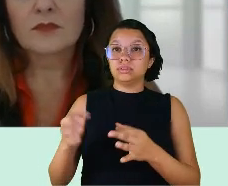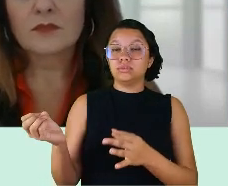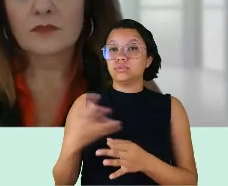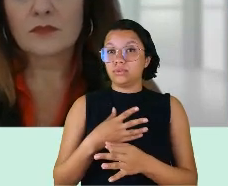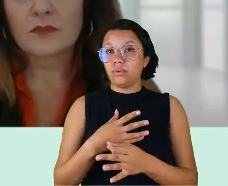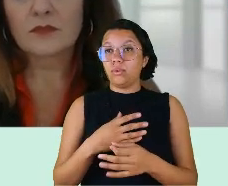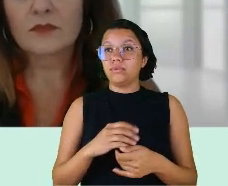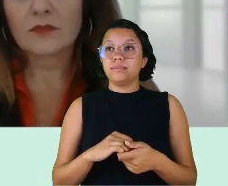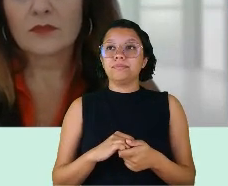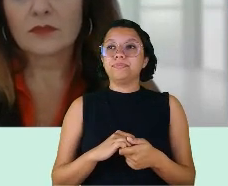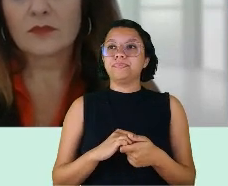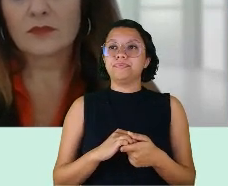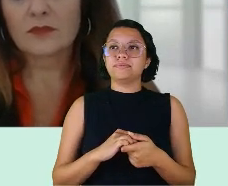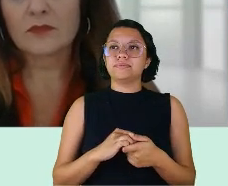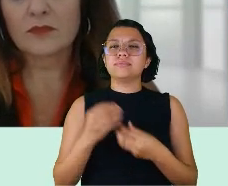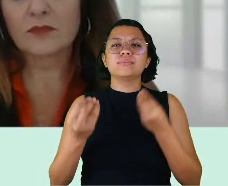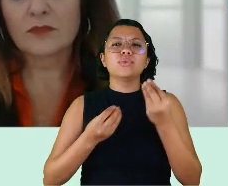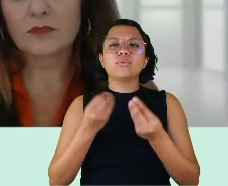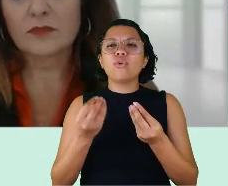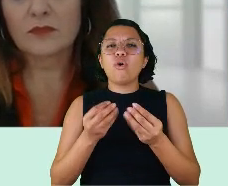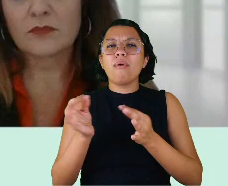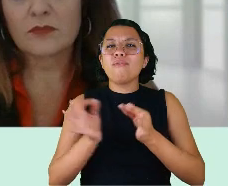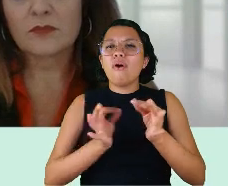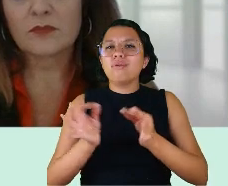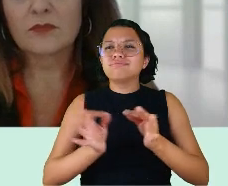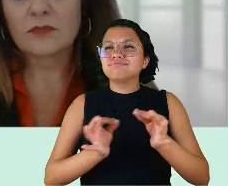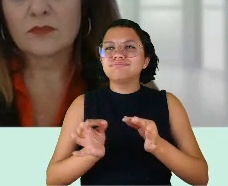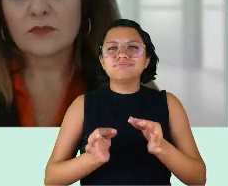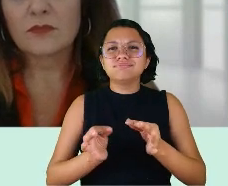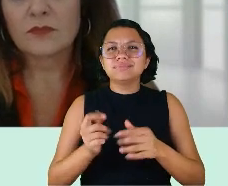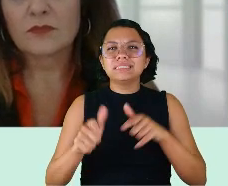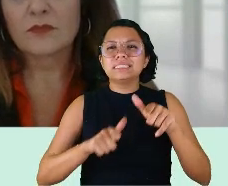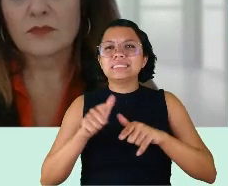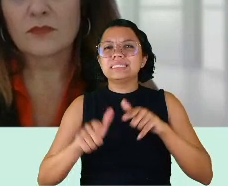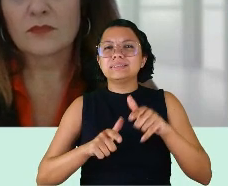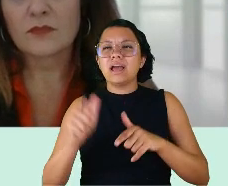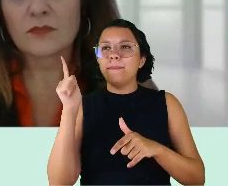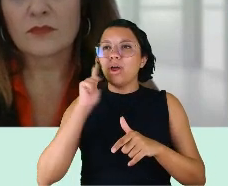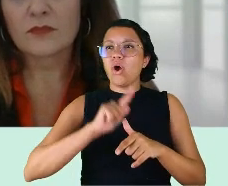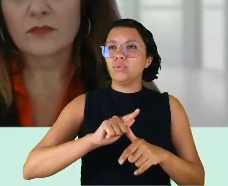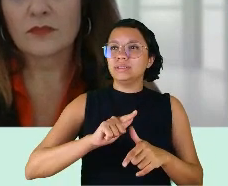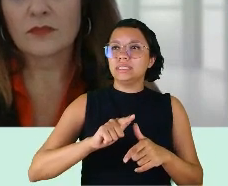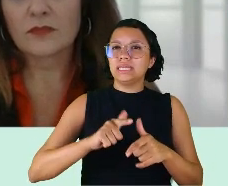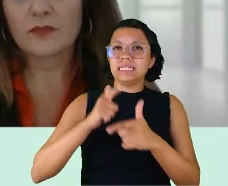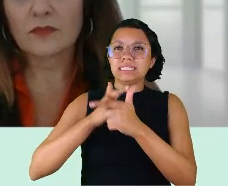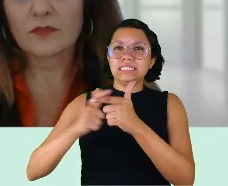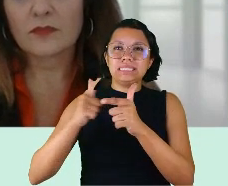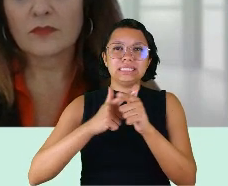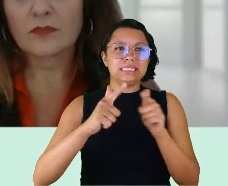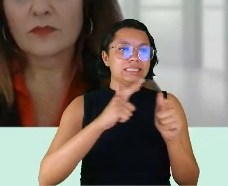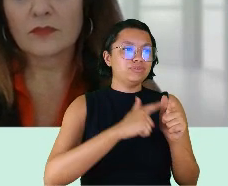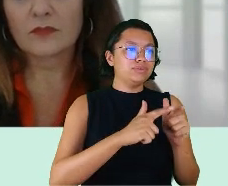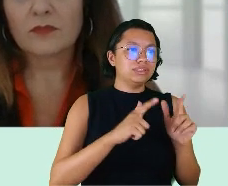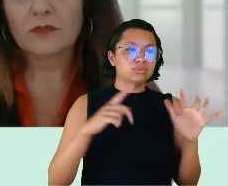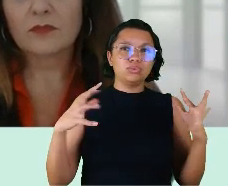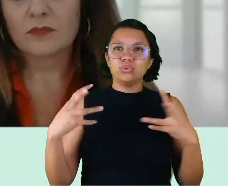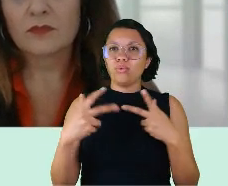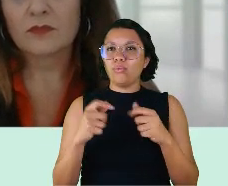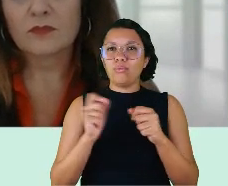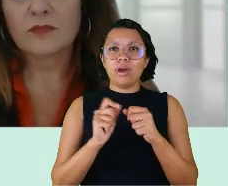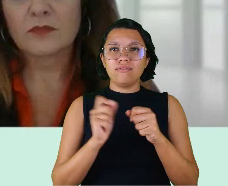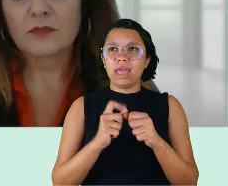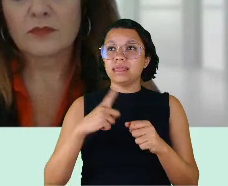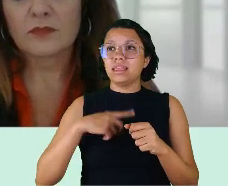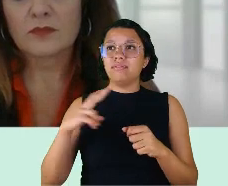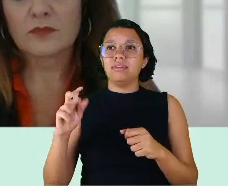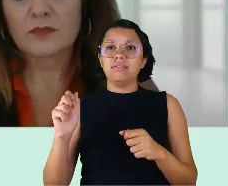né? Como é que eu vou gerenciar vou trabalhar para dar conta dessa distribuição que eu tive?